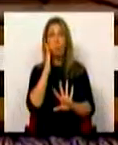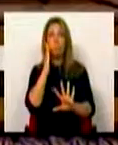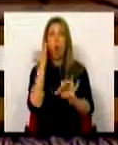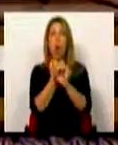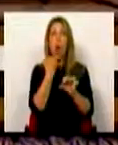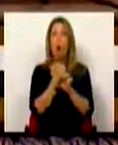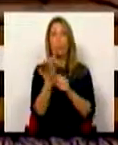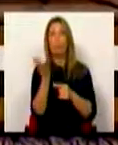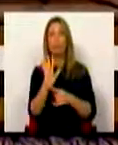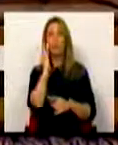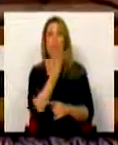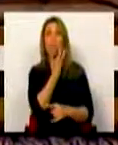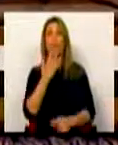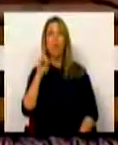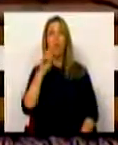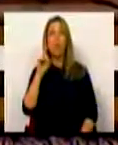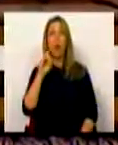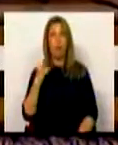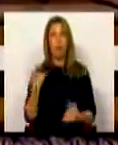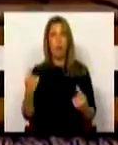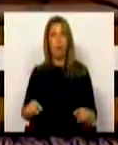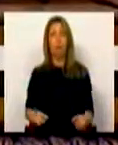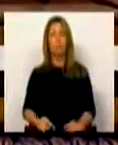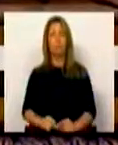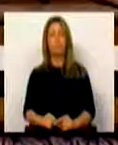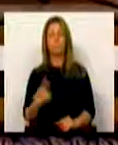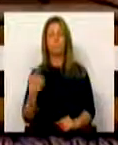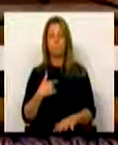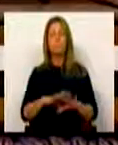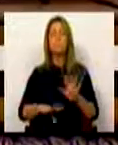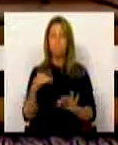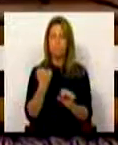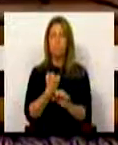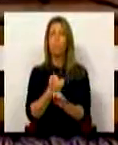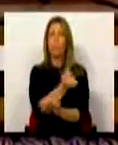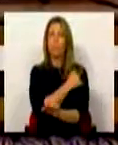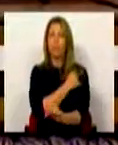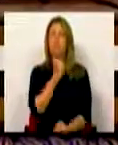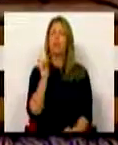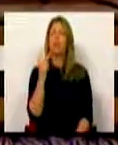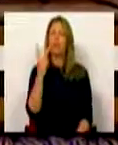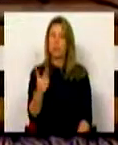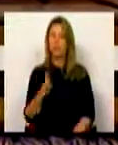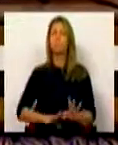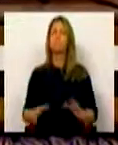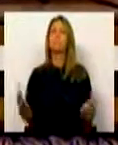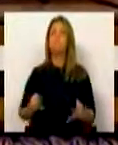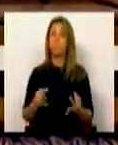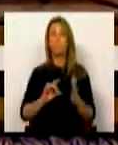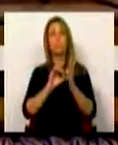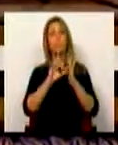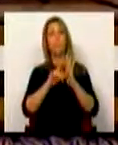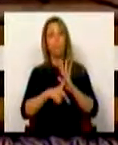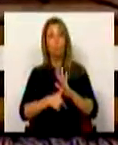a Covilhã e a Guarda. Fizemos também o nosso trabalho de casa durante 2 anos, fazendo os projetos que não